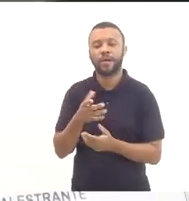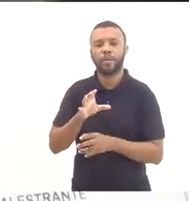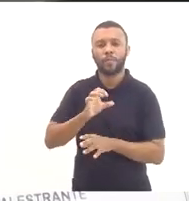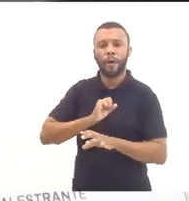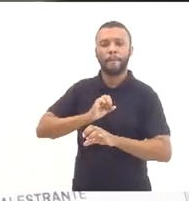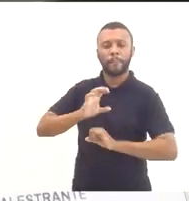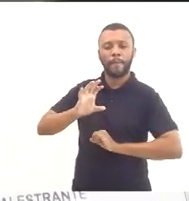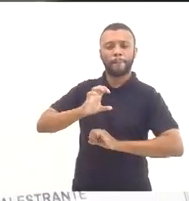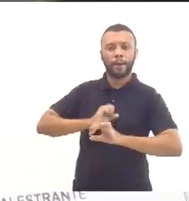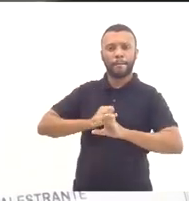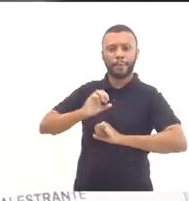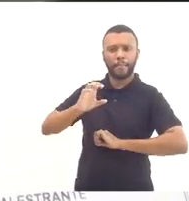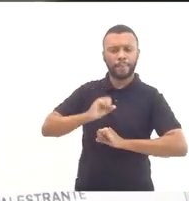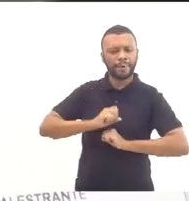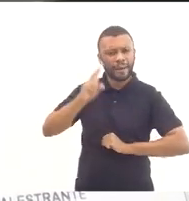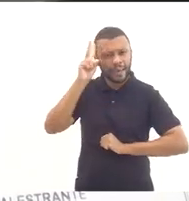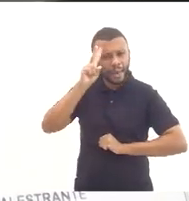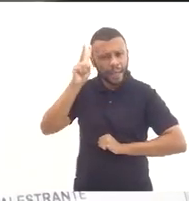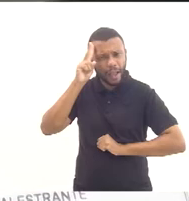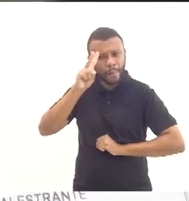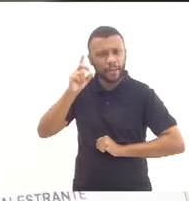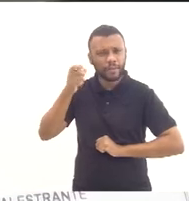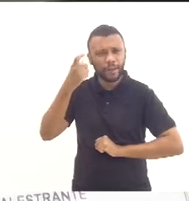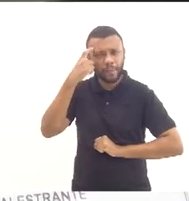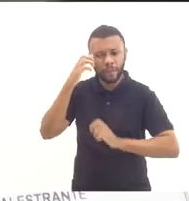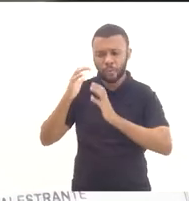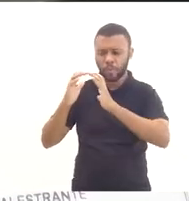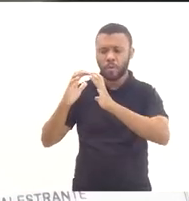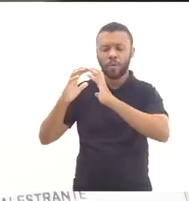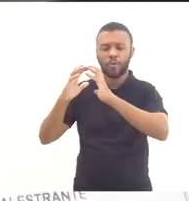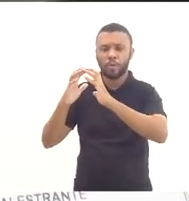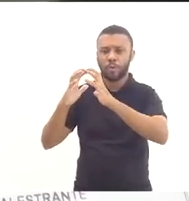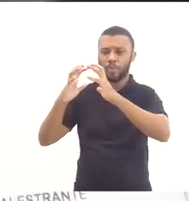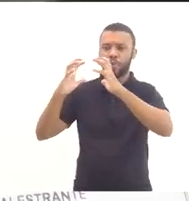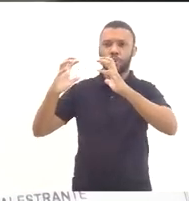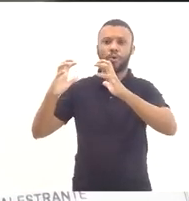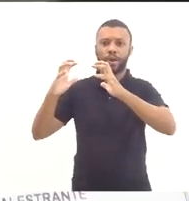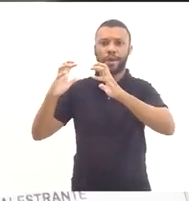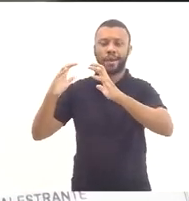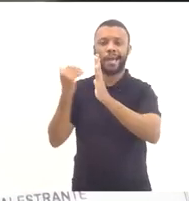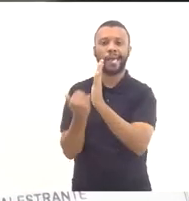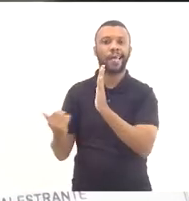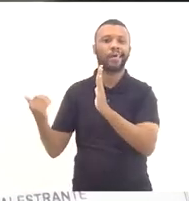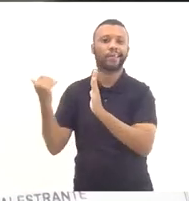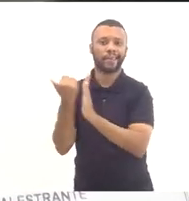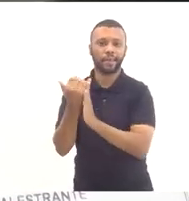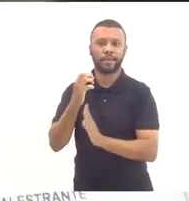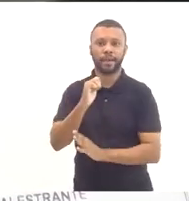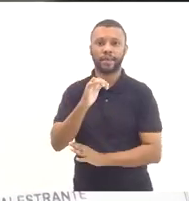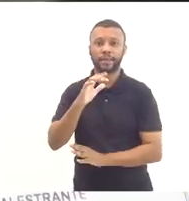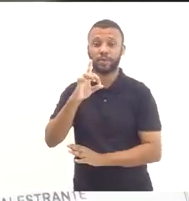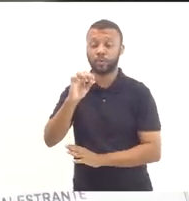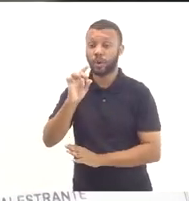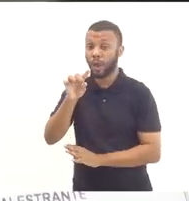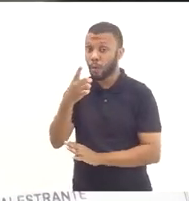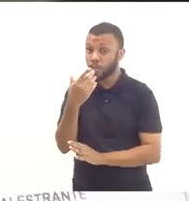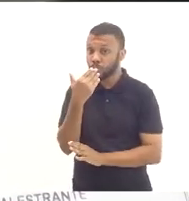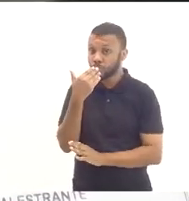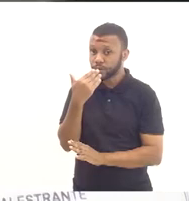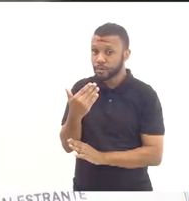aquele ácido glutárico lembra do perímetro cefálico avantajado era excesso de Aço glutarico Esse é um dos sintomas